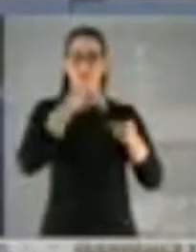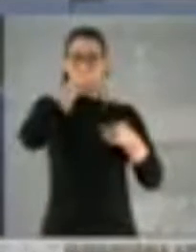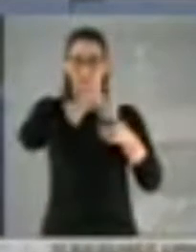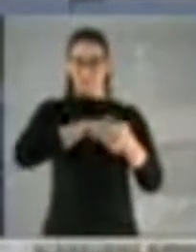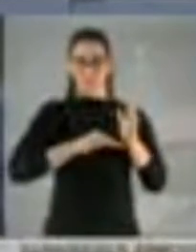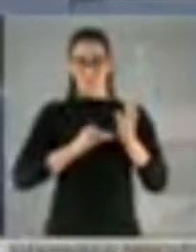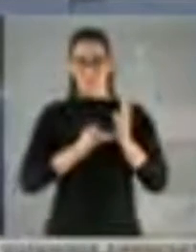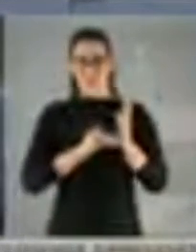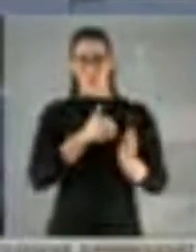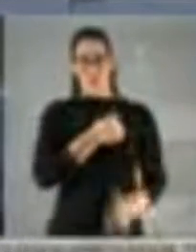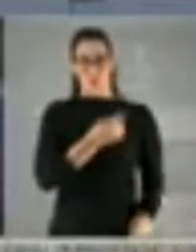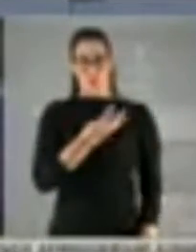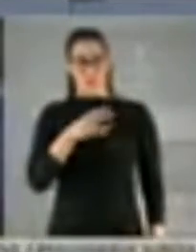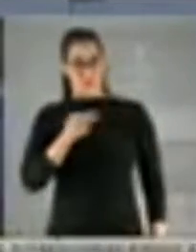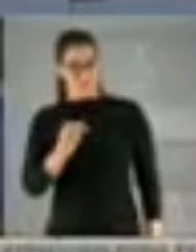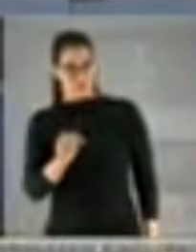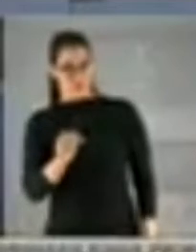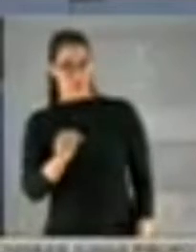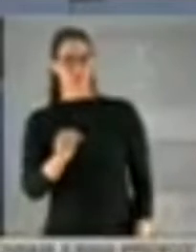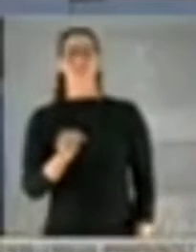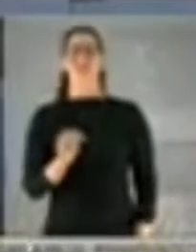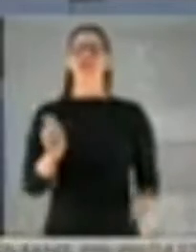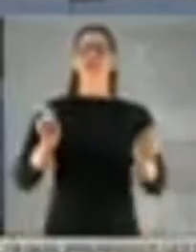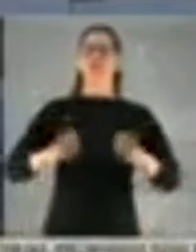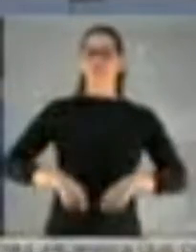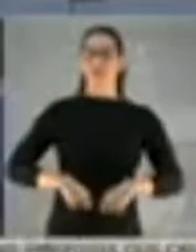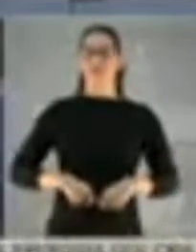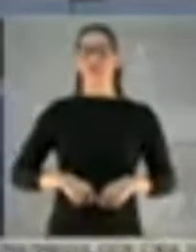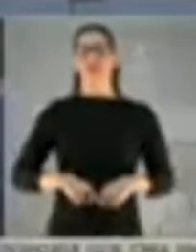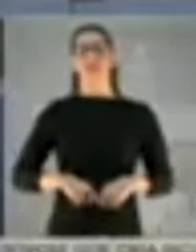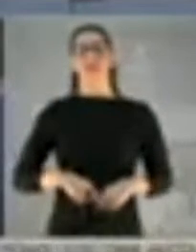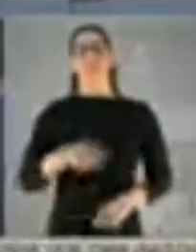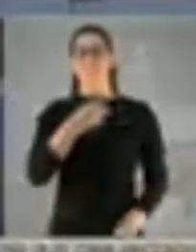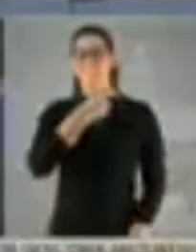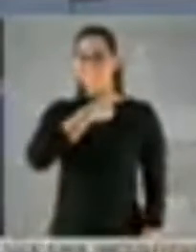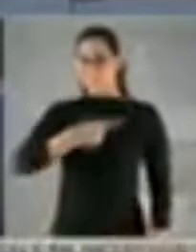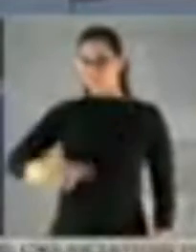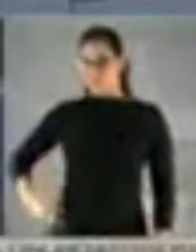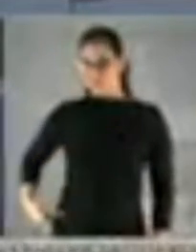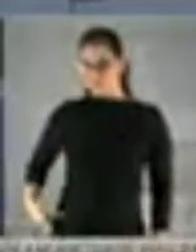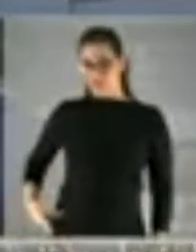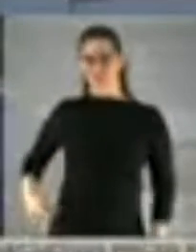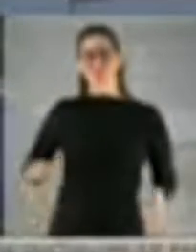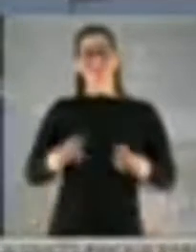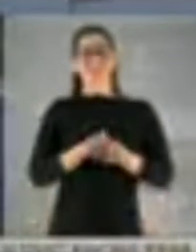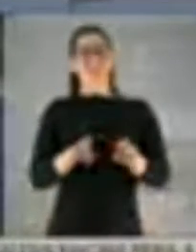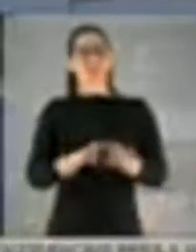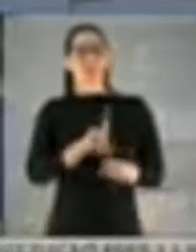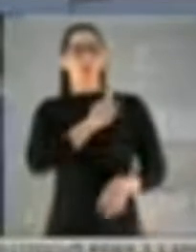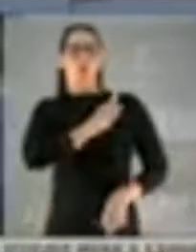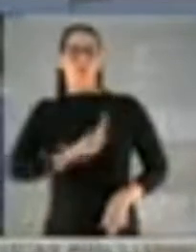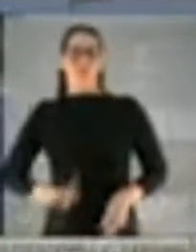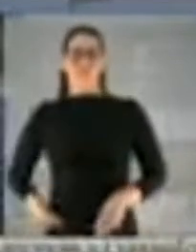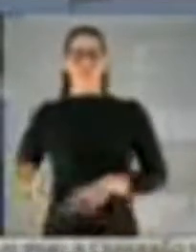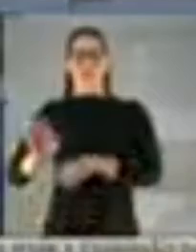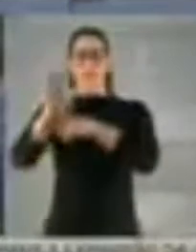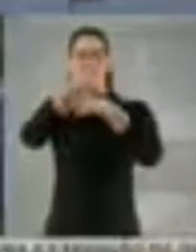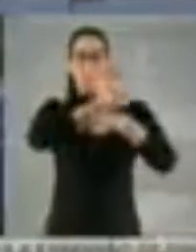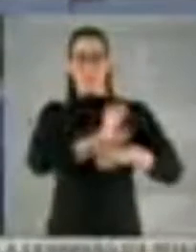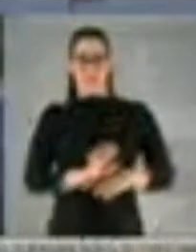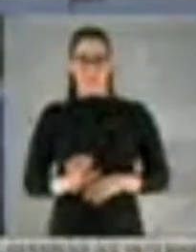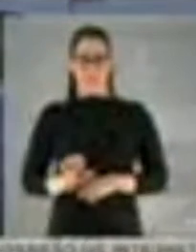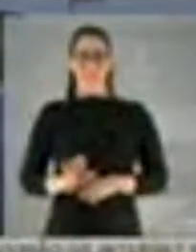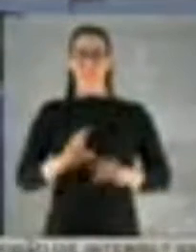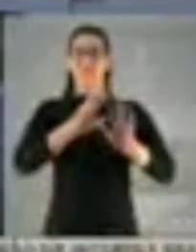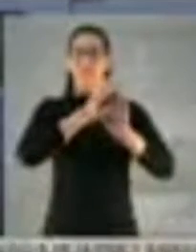artigo 147, valem para presidente da República, para governadores do Estado. A regra em relação